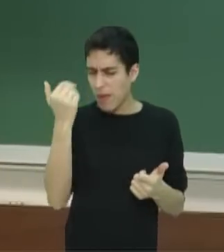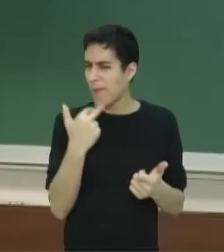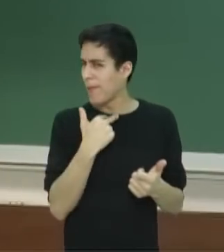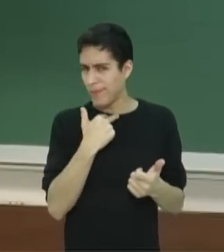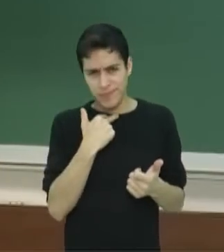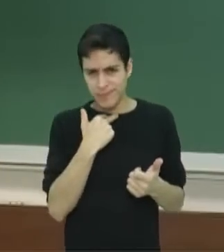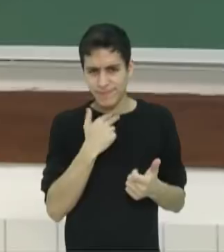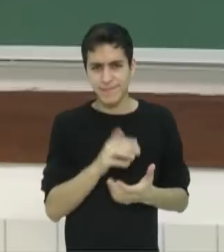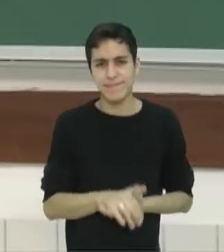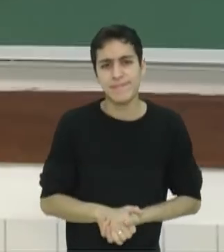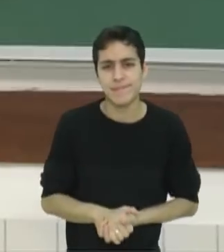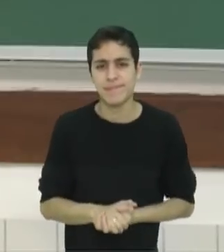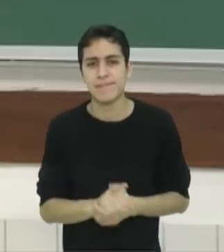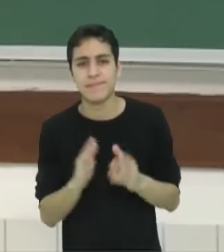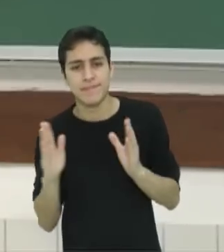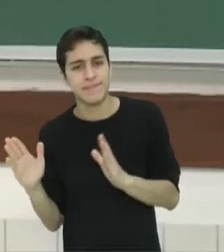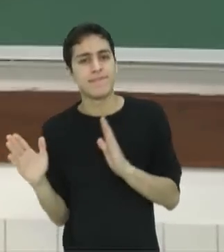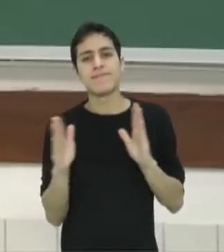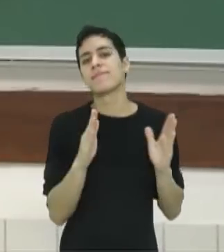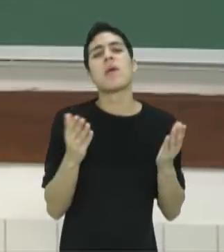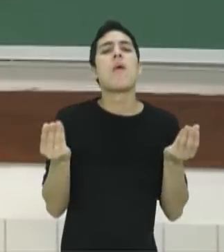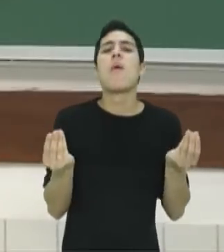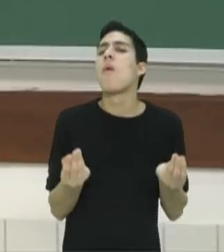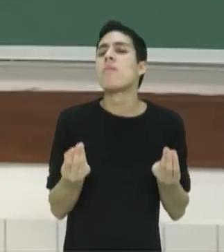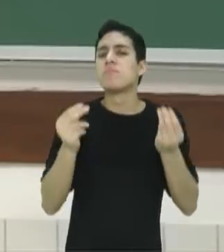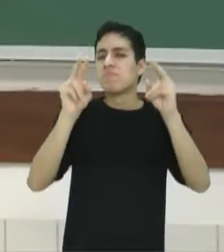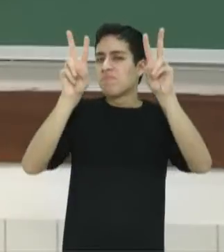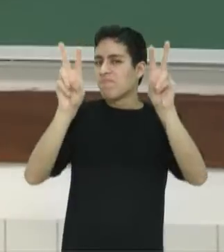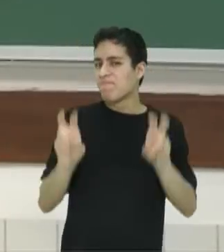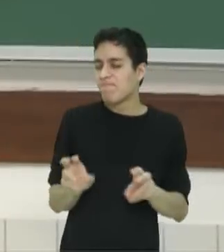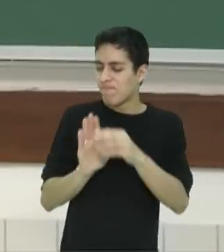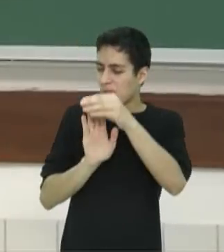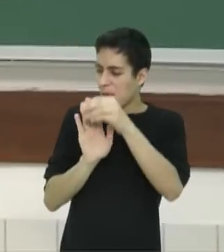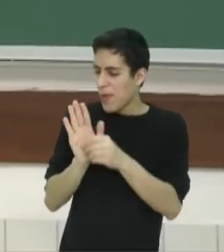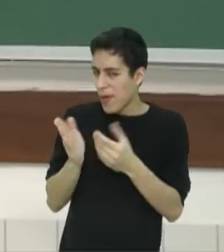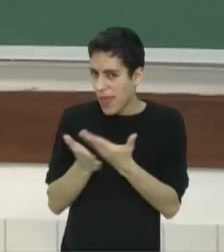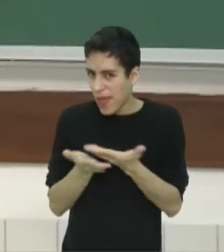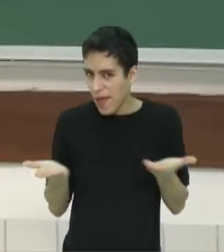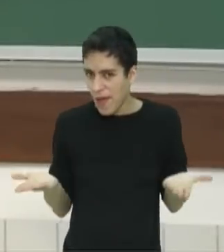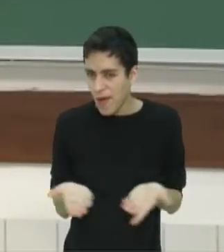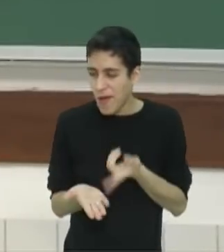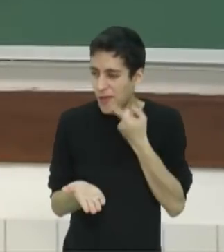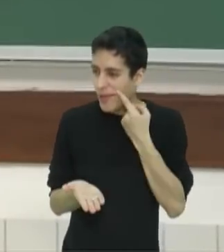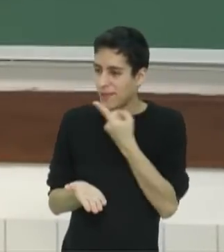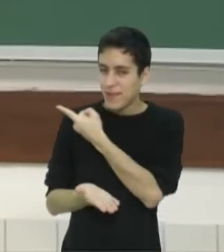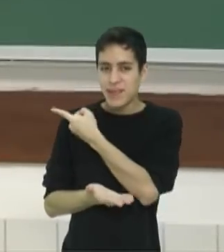Certo? Vamos ver agora qual é o tema, o conteúdo da nossa aula de hoje.